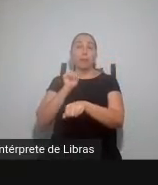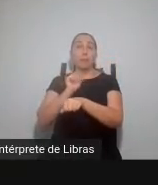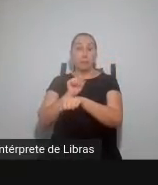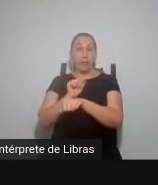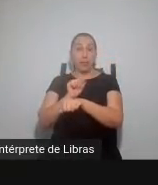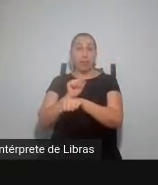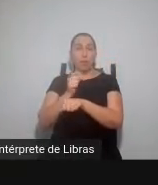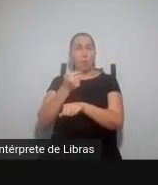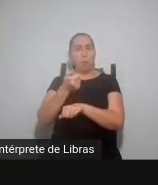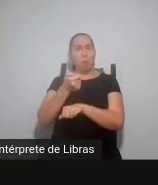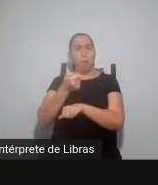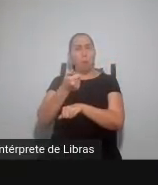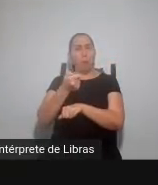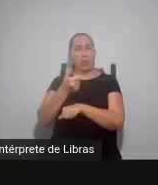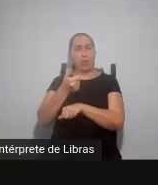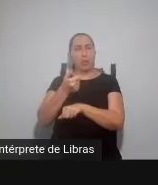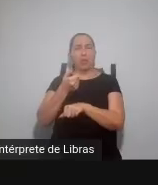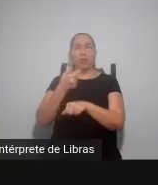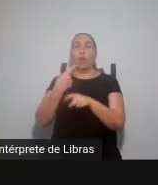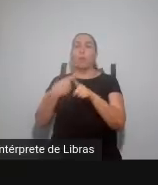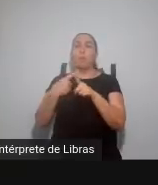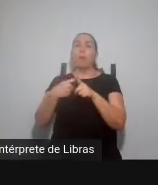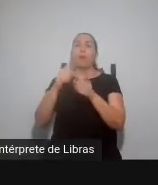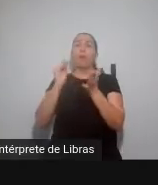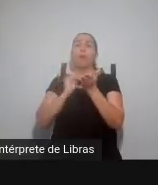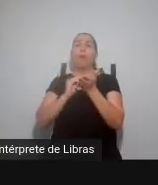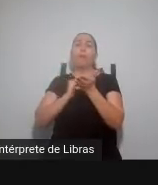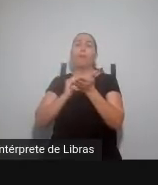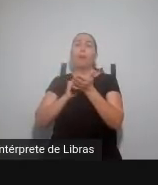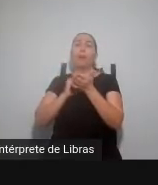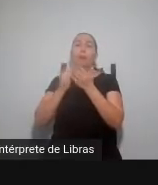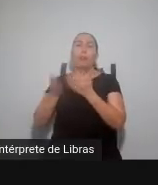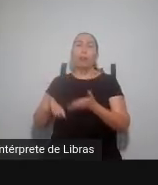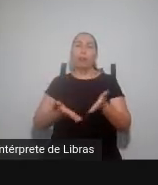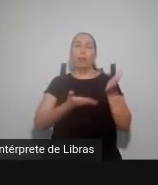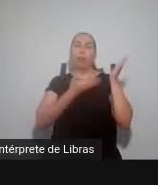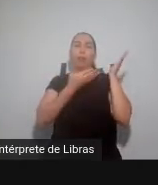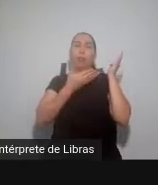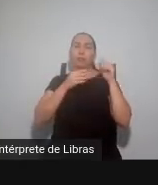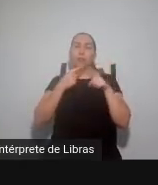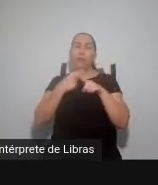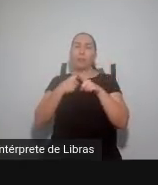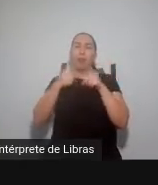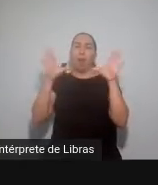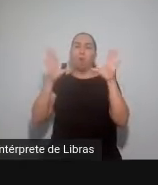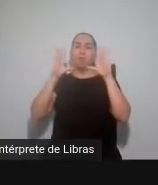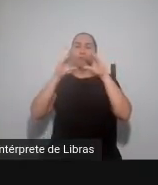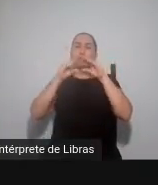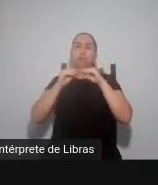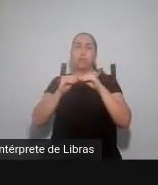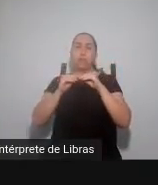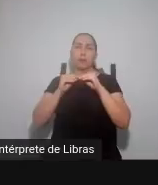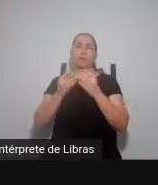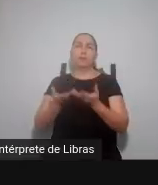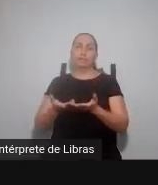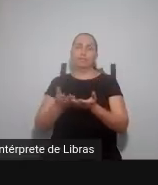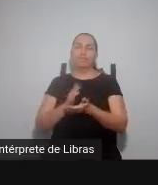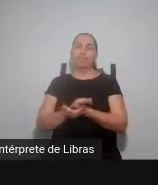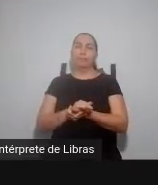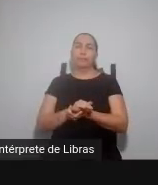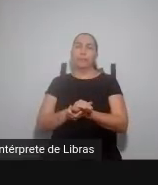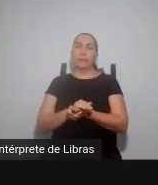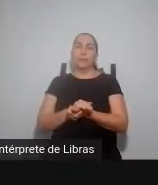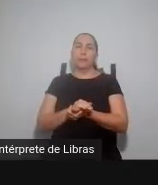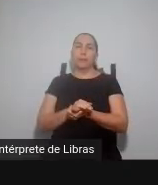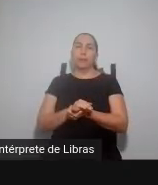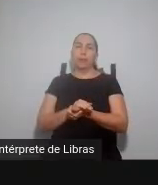de compartilhar, né? Porque não estava ampliado, sabe? Aí eu ia te falar para ver se a tela estava estendida. E agora, Cris, eu não estou